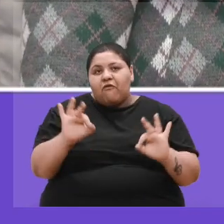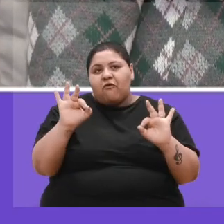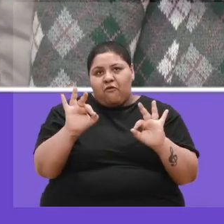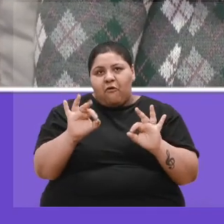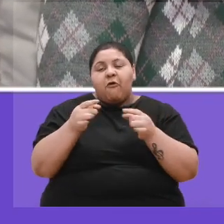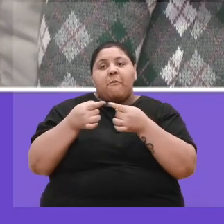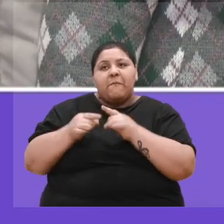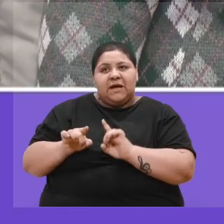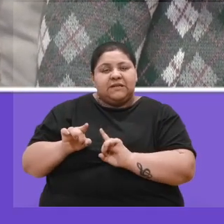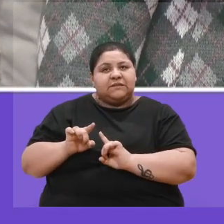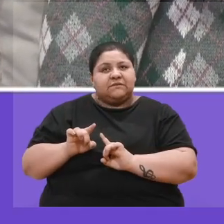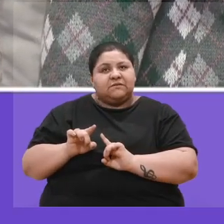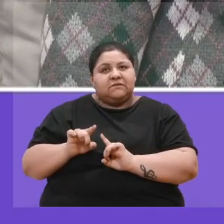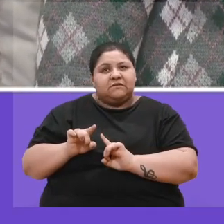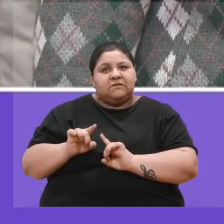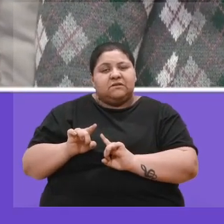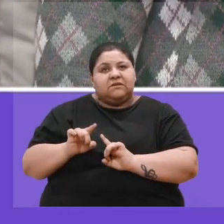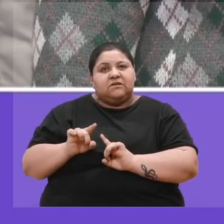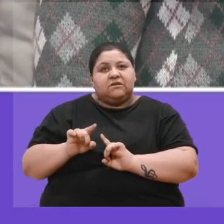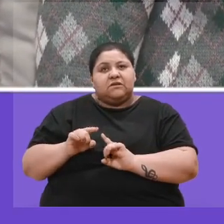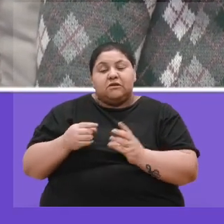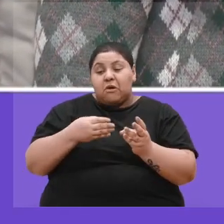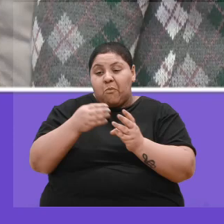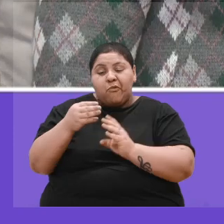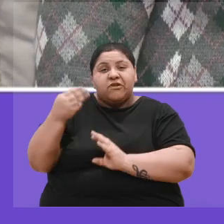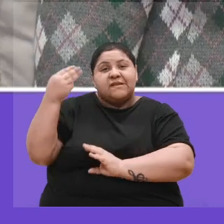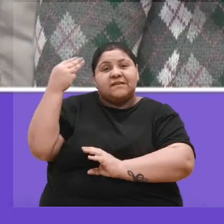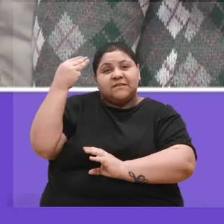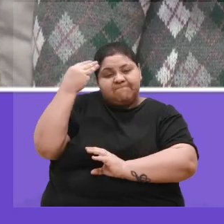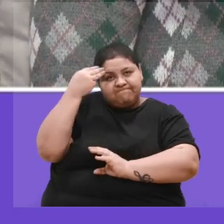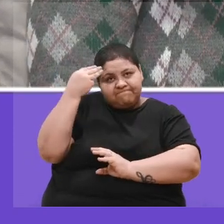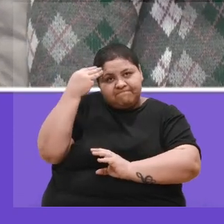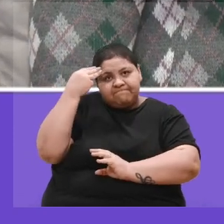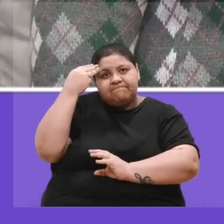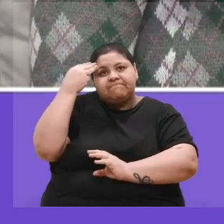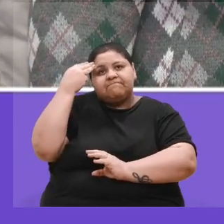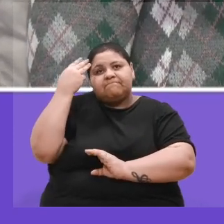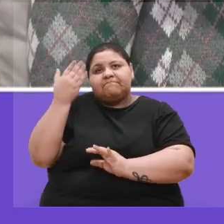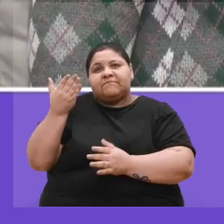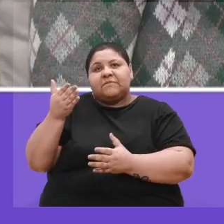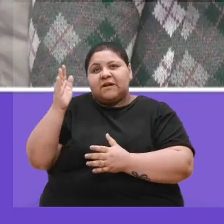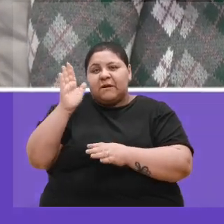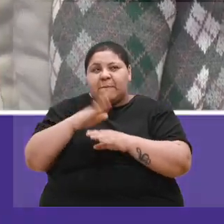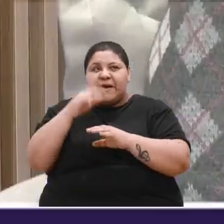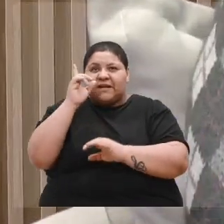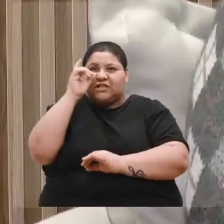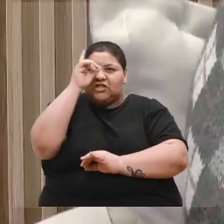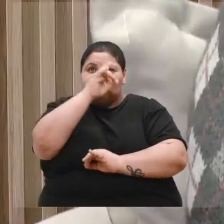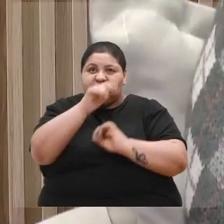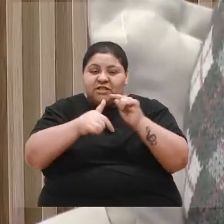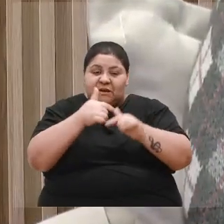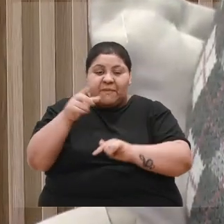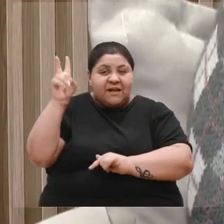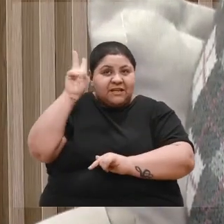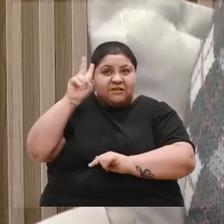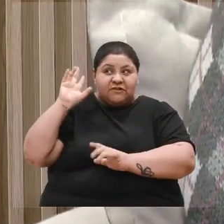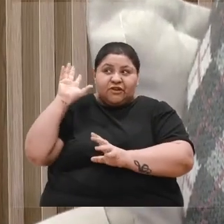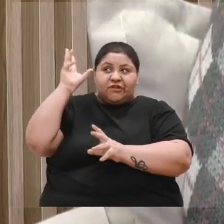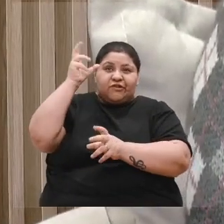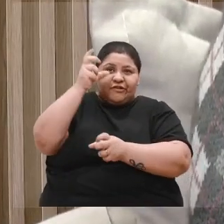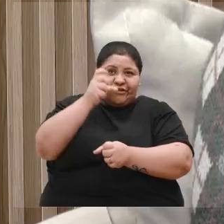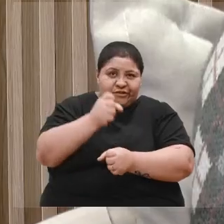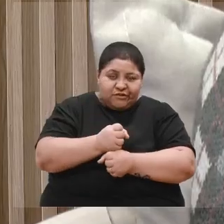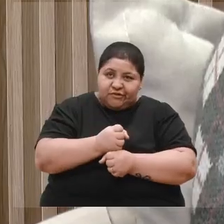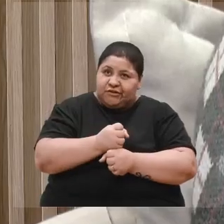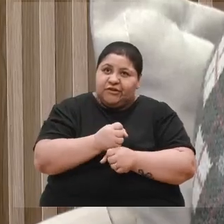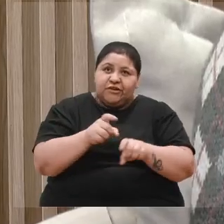salvou. Mas talvez quantas memórias também, né? Fica mais difícil para quem trabalha com a história resgatar.